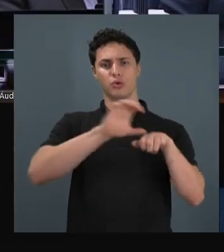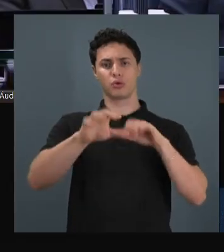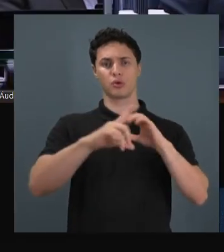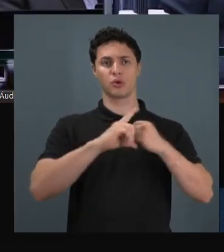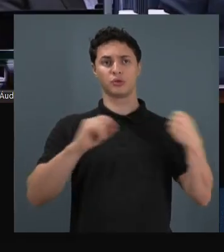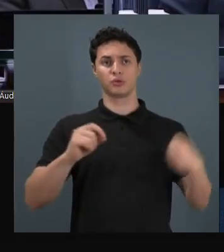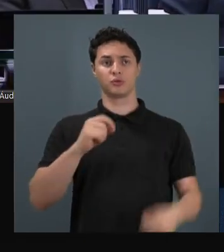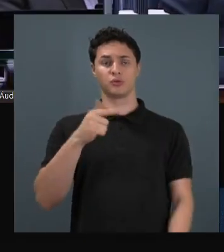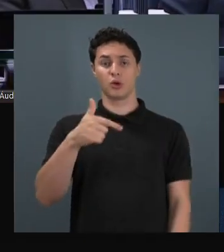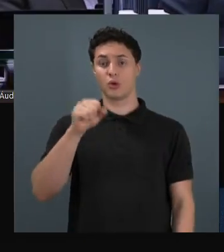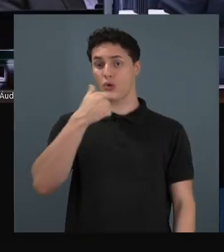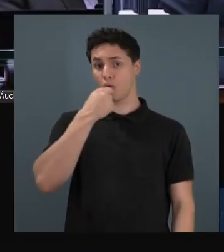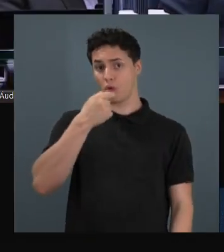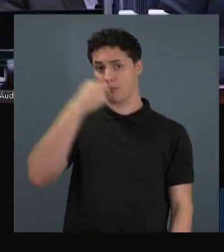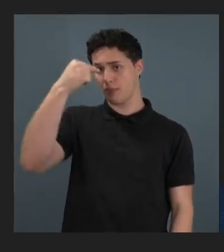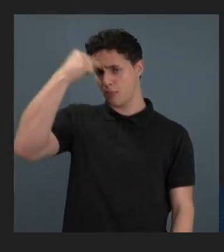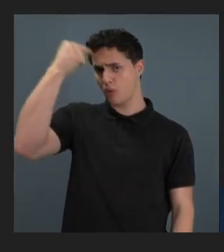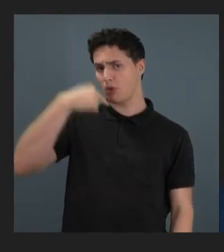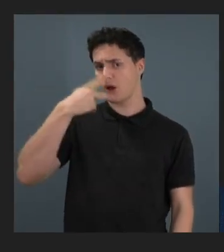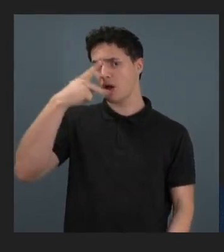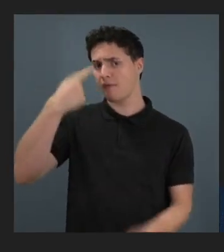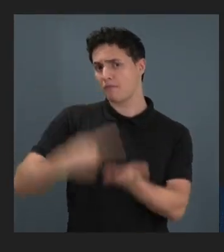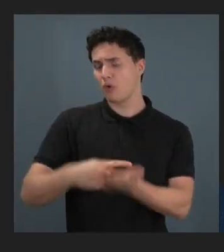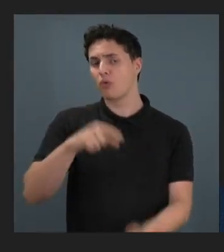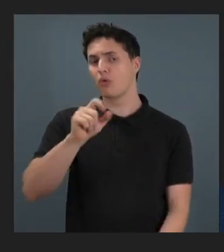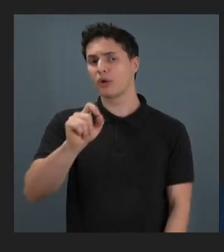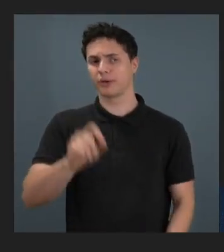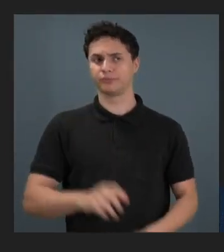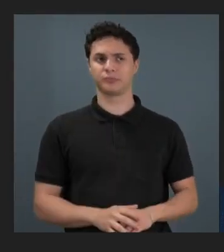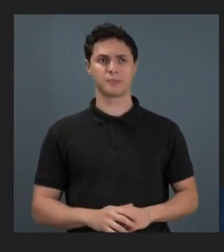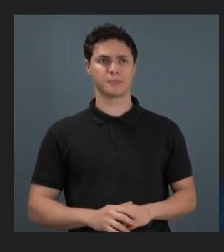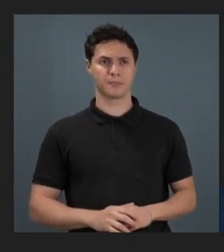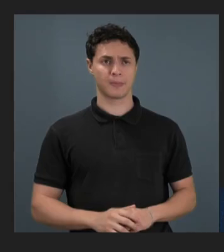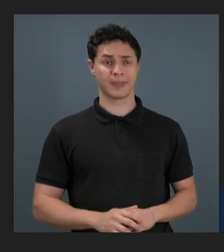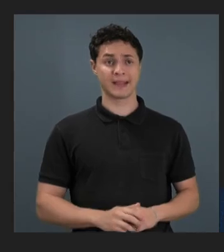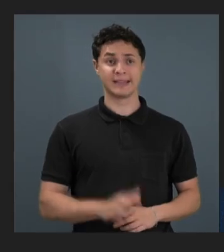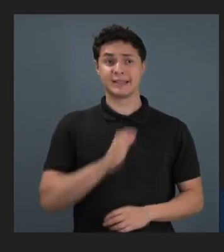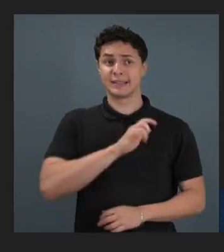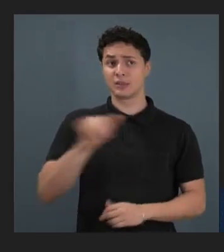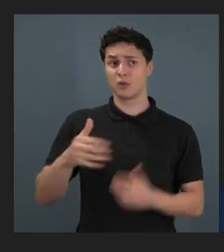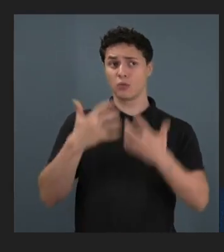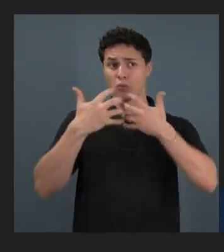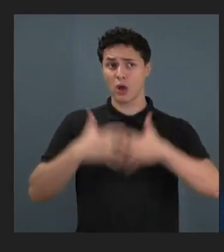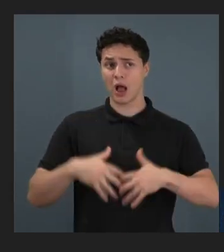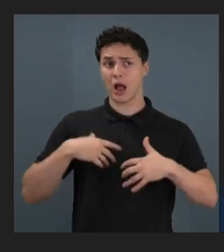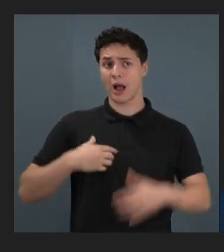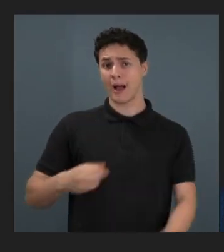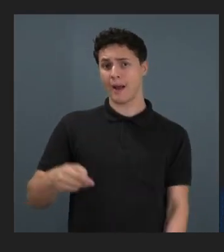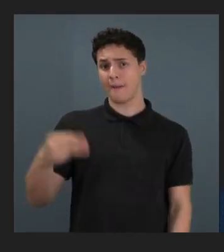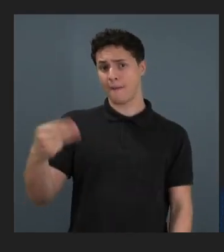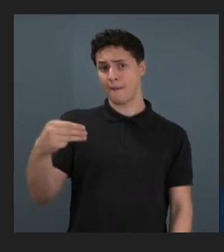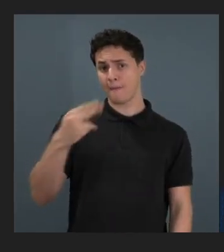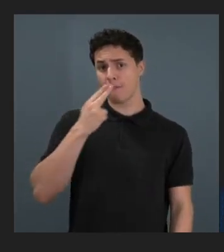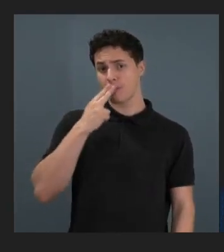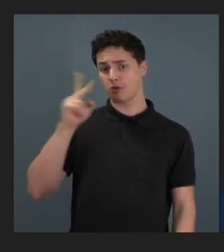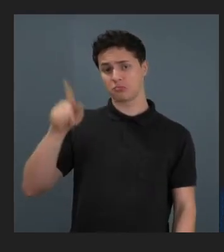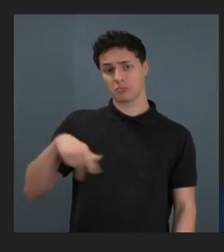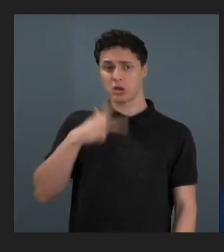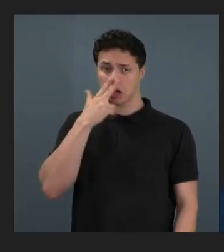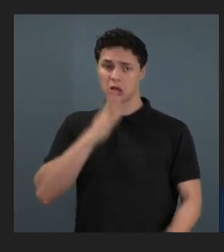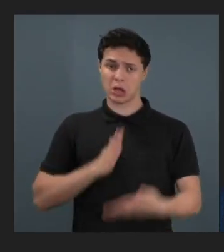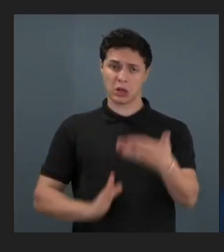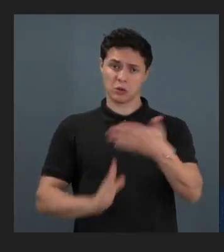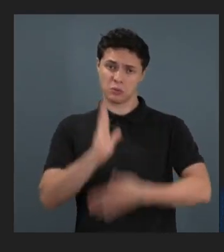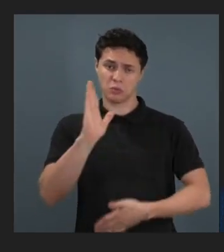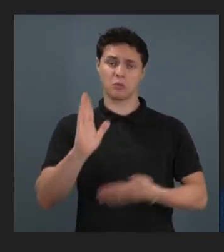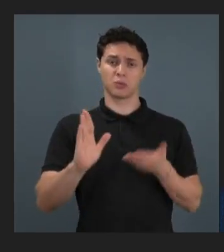28, Barroso afirmou, abro aspas, se der certo com a maconha, acho que deve passar para